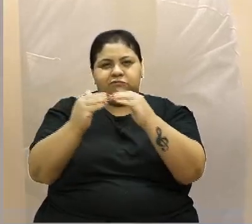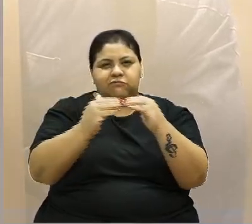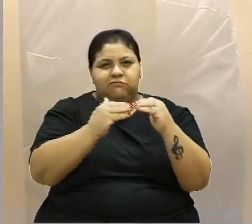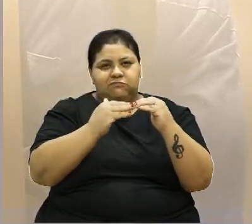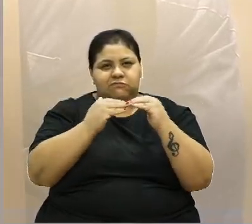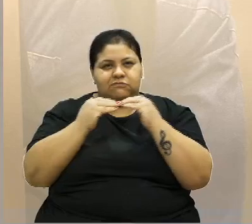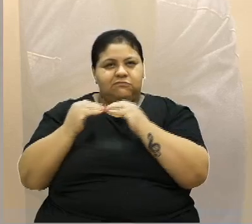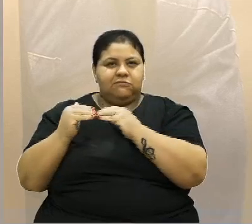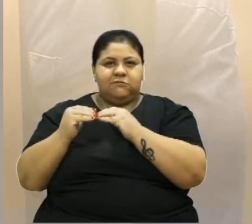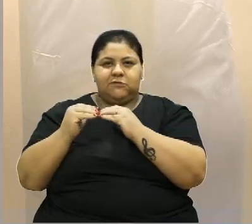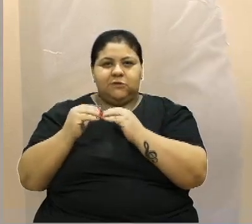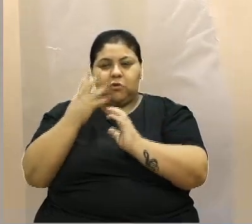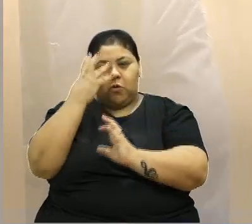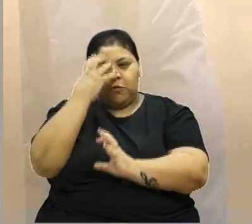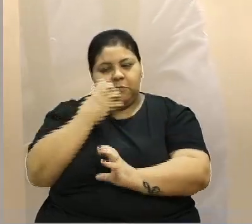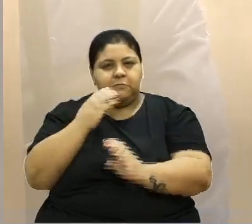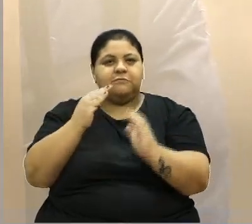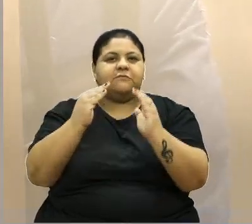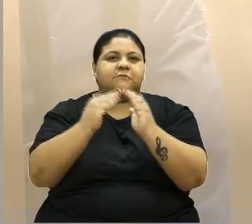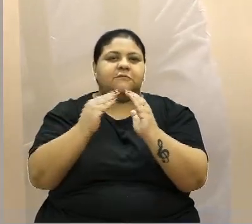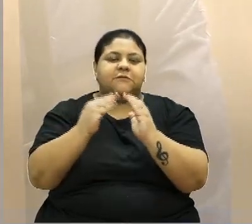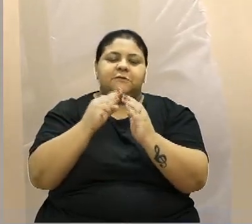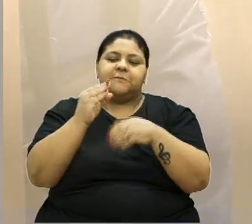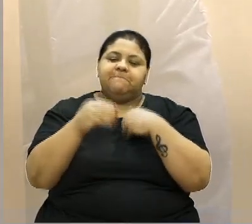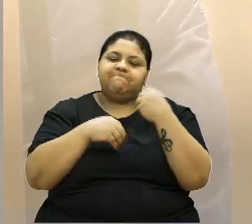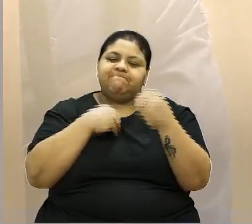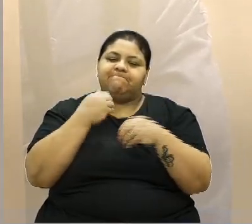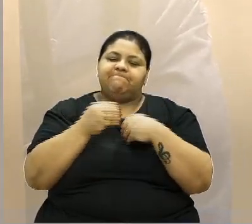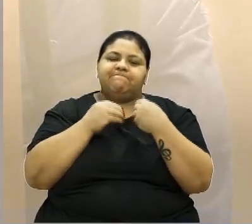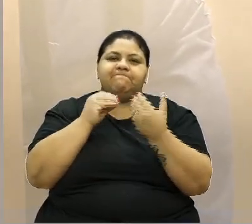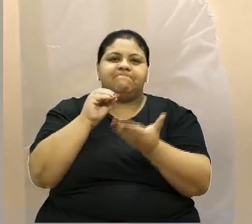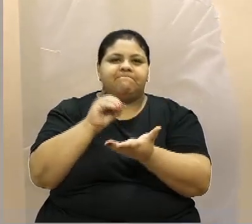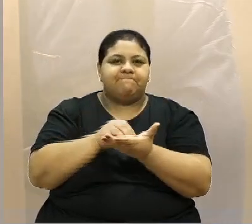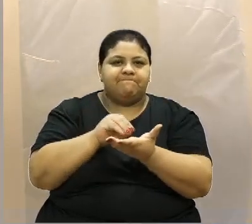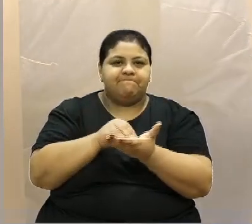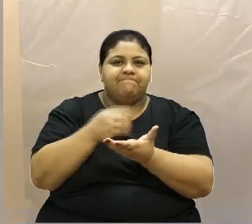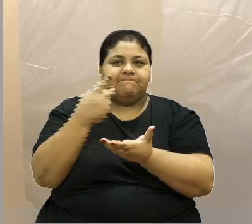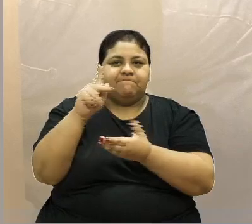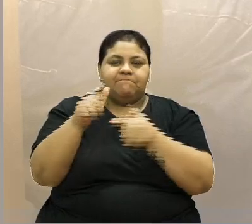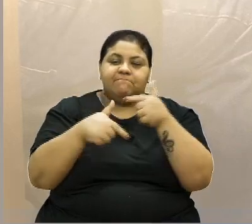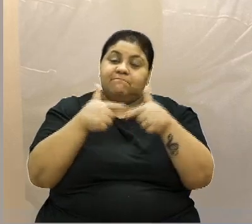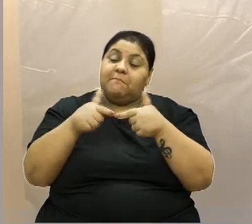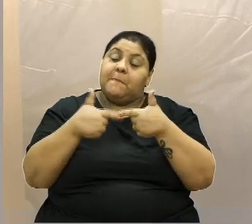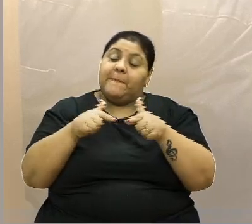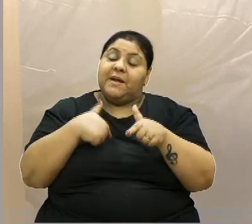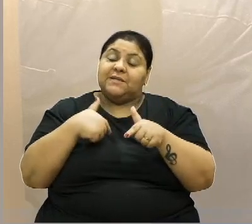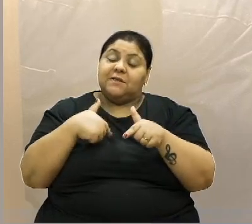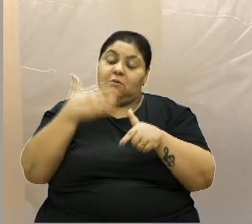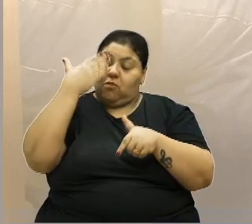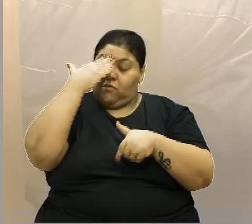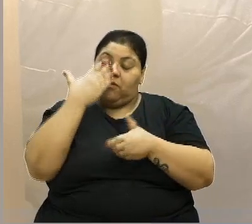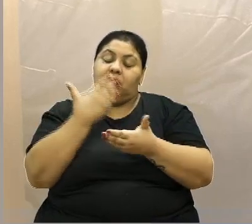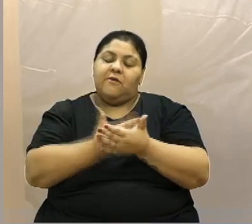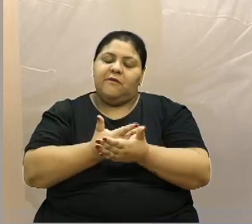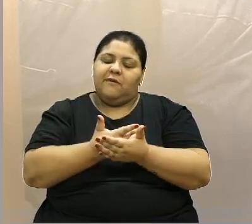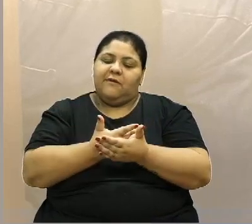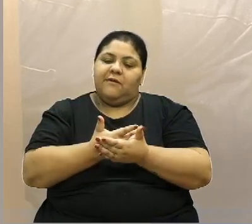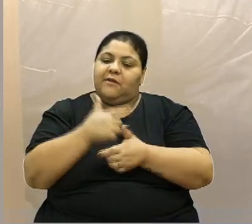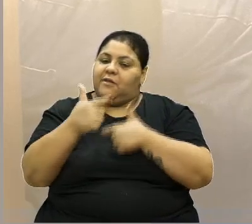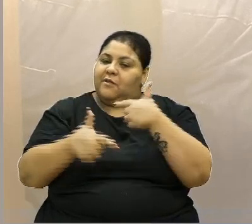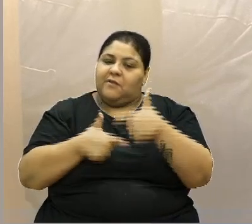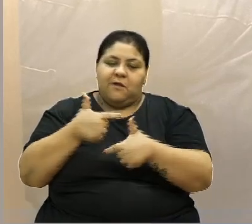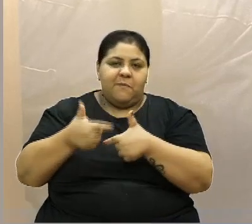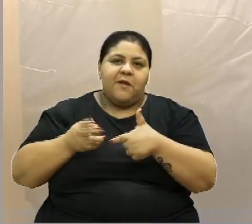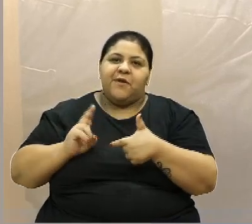e com serenidade. Essa casa vai sentir falta do seu trabalho, mas tenho certeza que o seu trabalho não para por